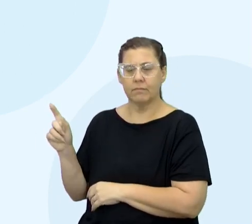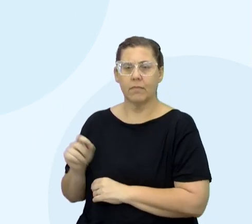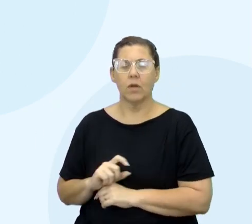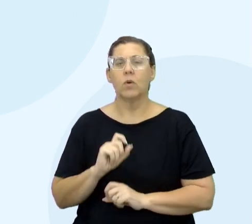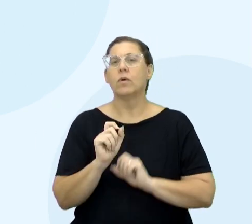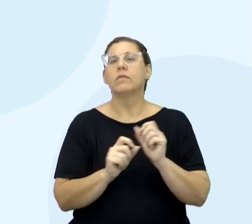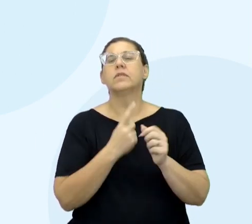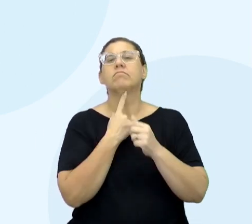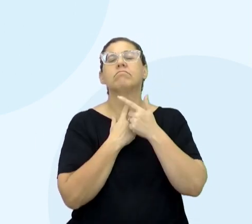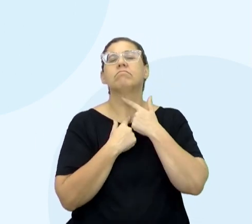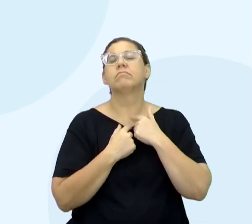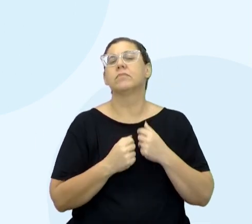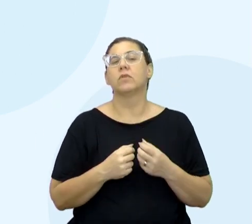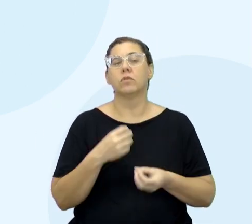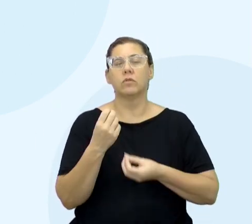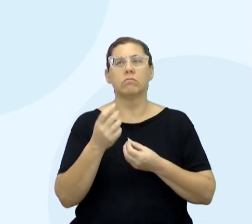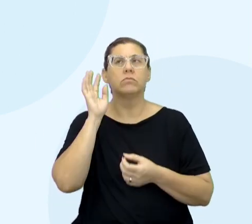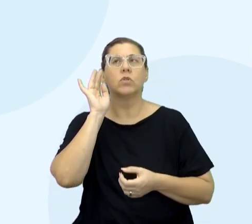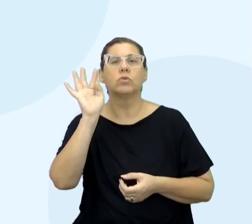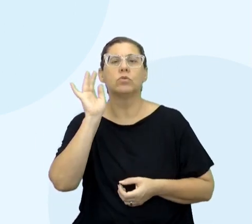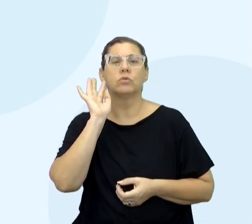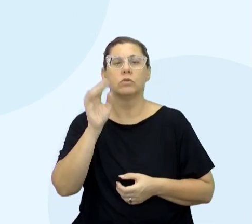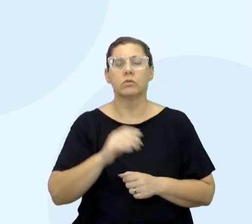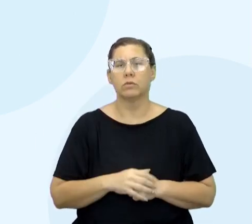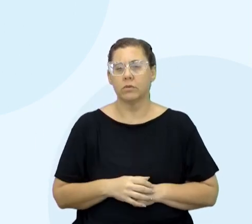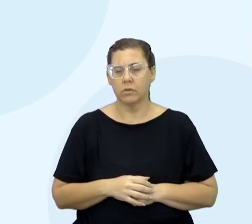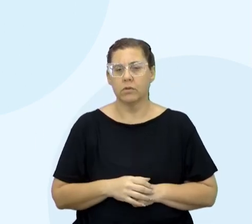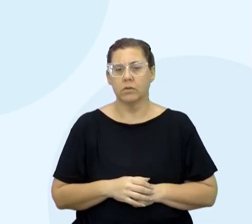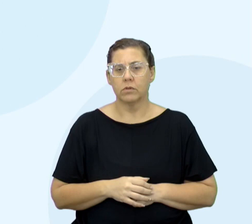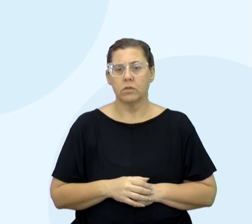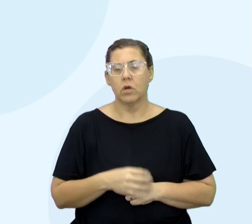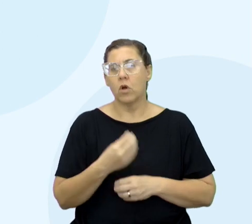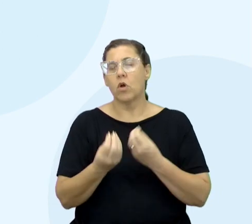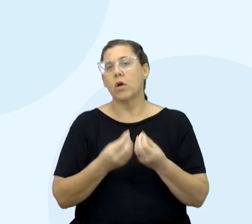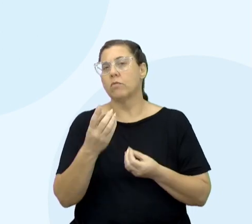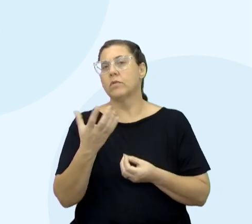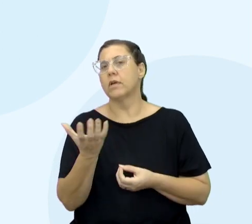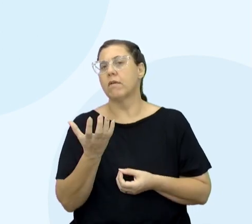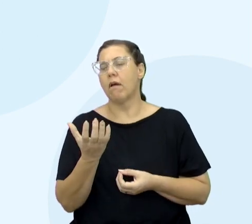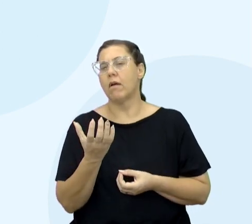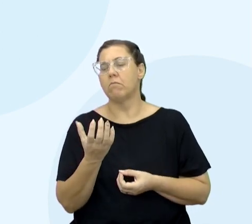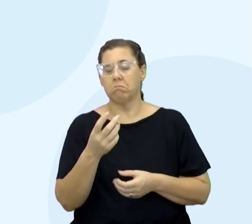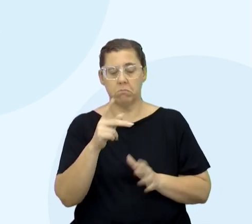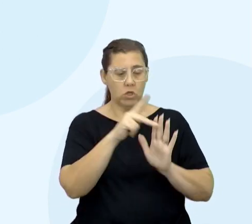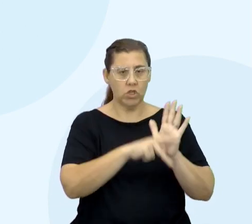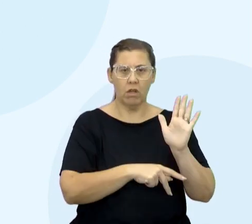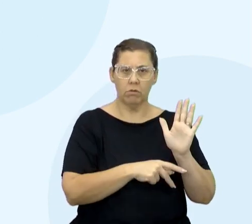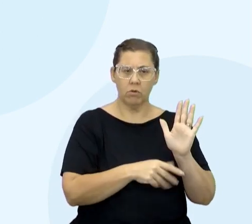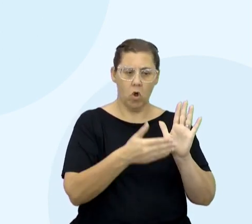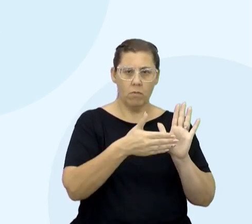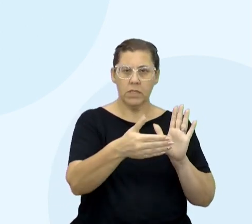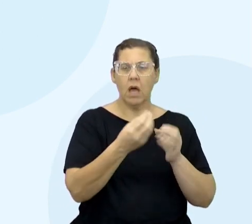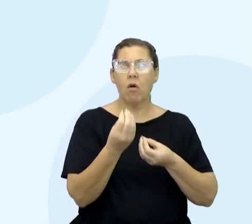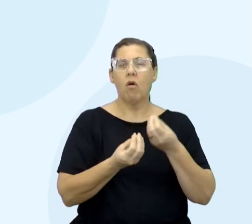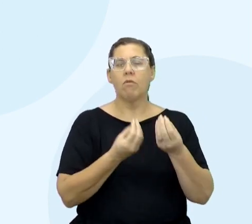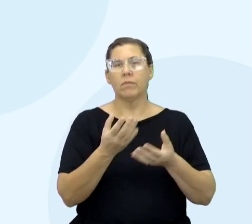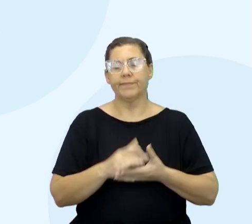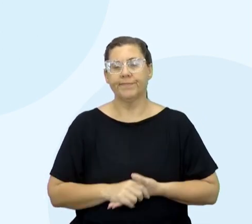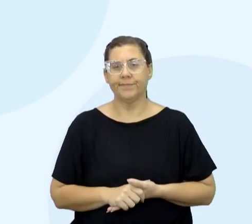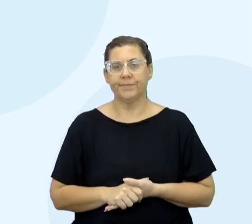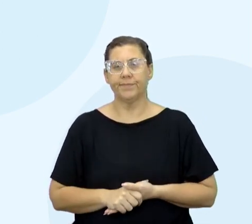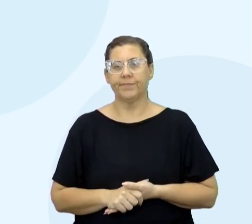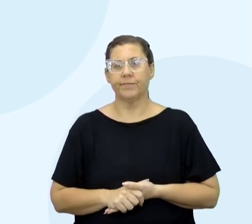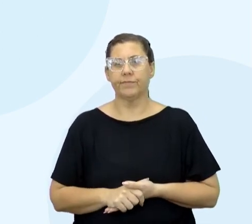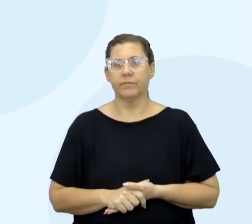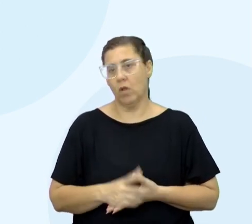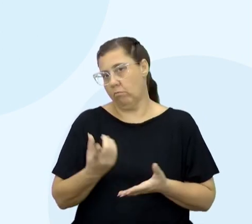você deseja como um sonho, como você pretende colocar seu projeto em ação. Como?